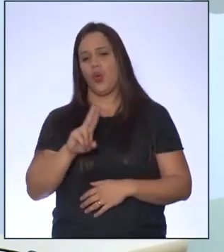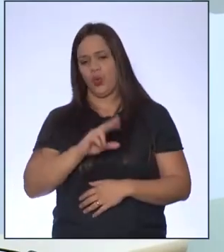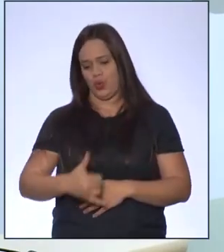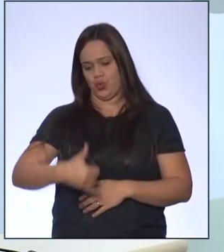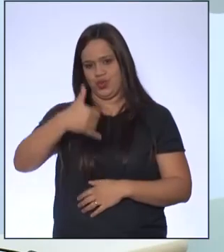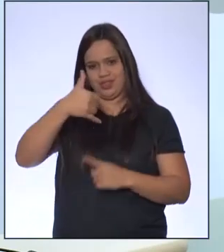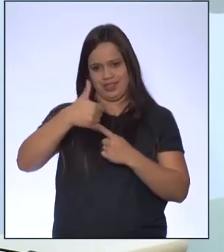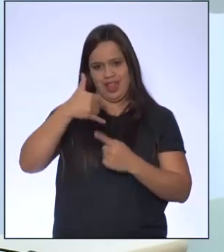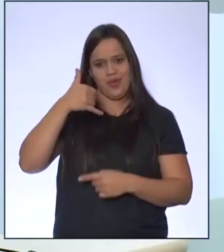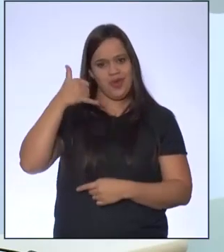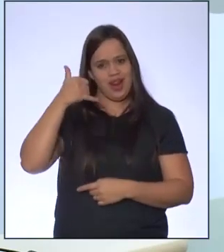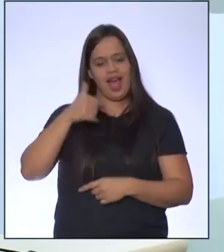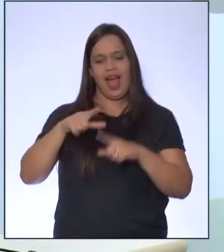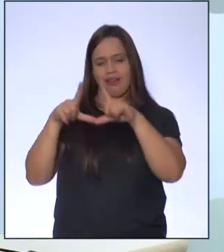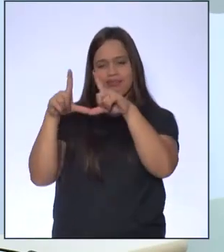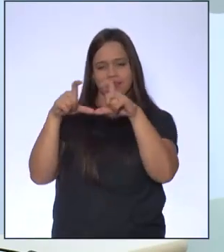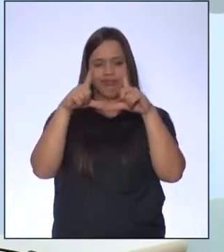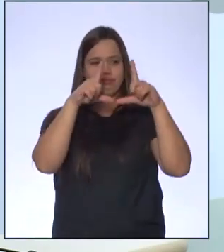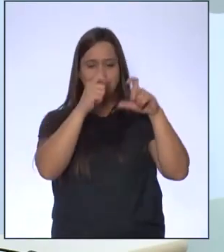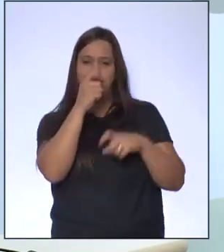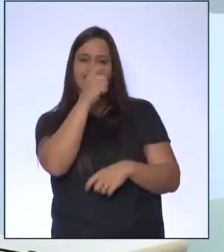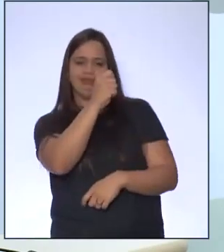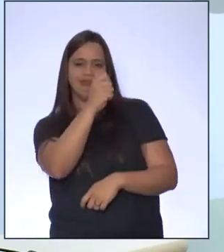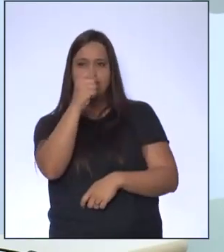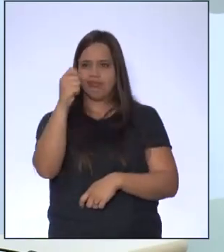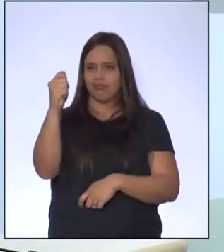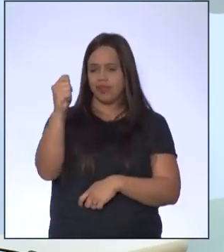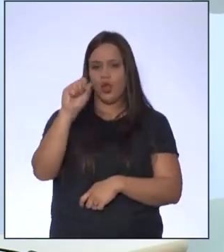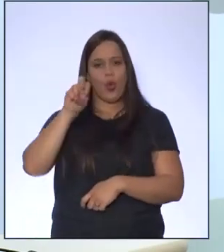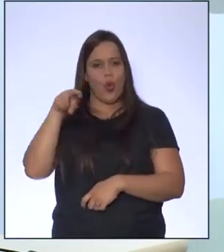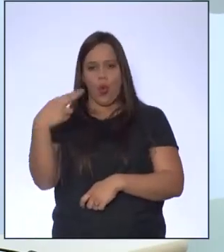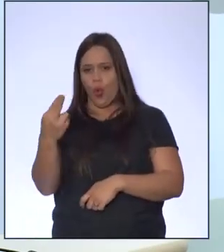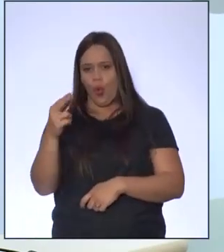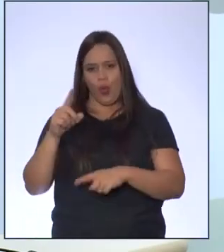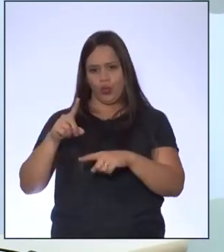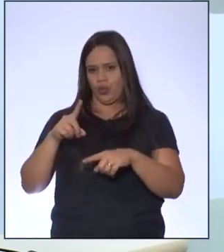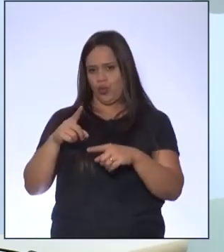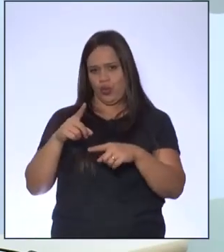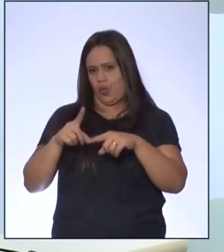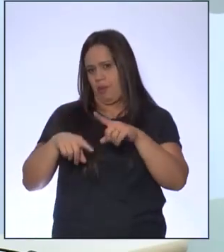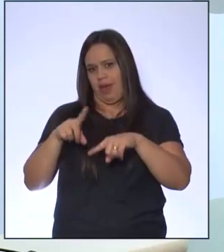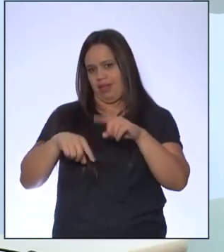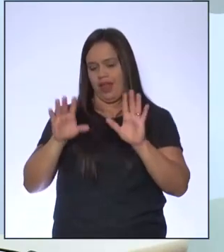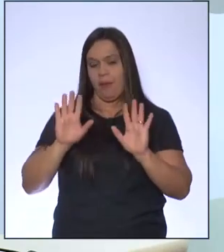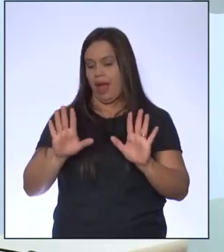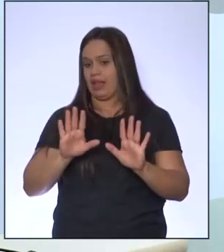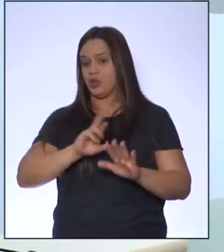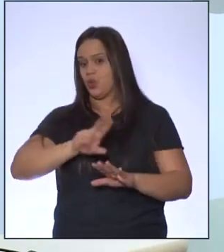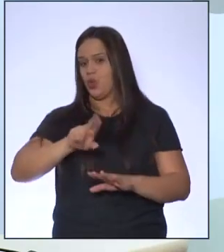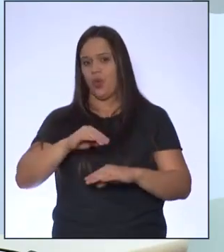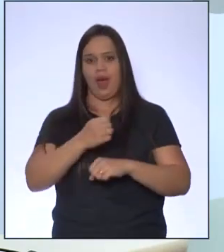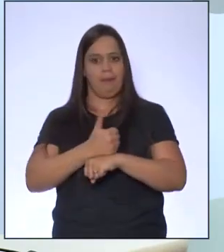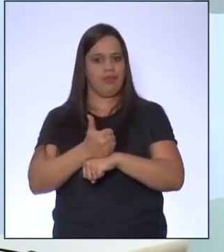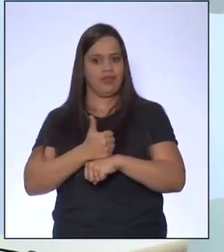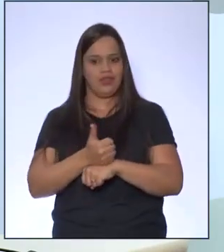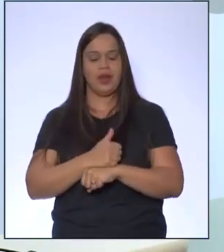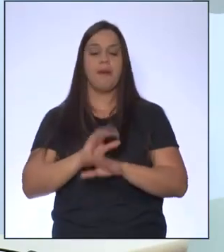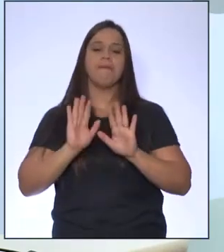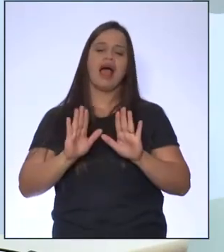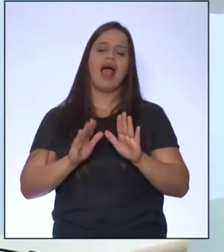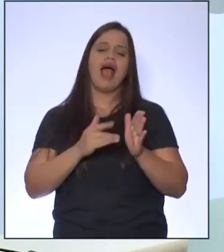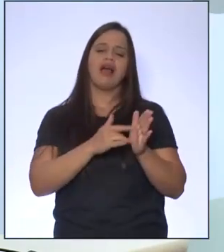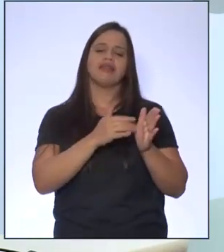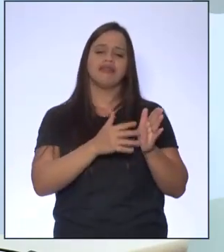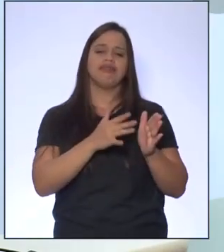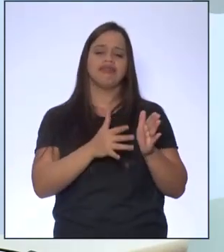meu celular, né, ou então algum outro equipamento, mas nada profissional, e ao longo do tempo a gente vai vendo o